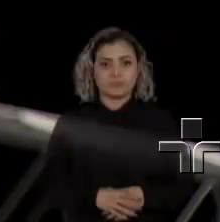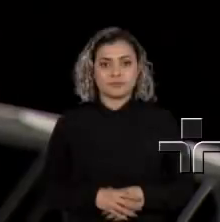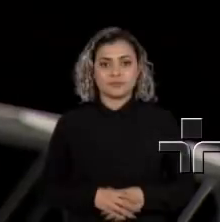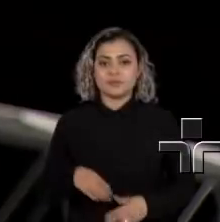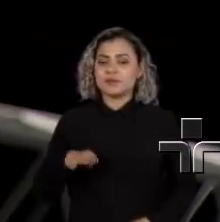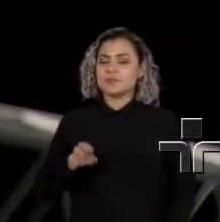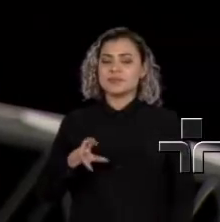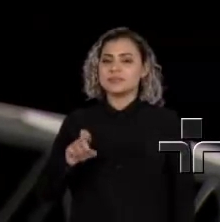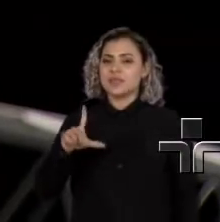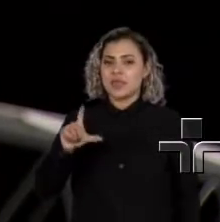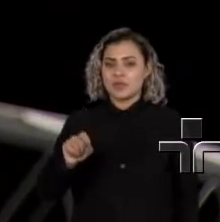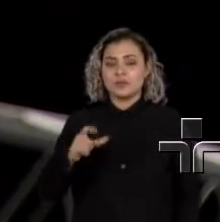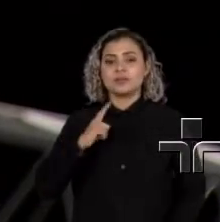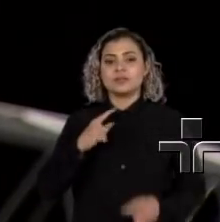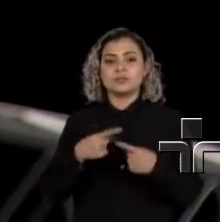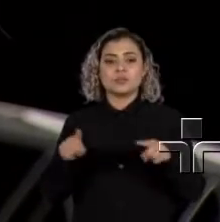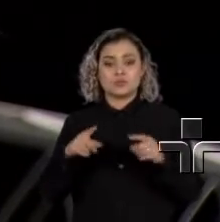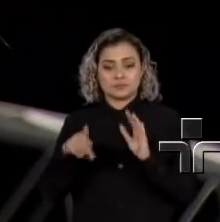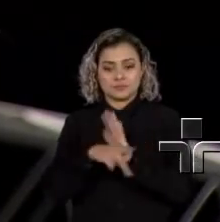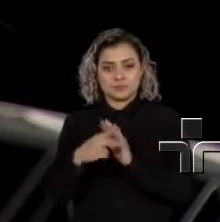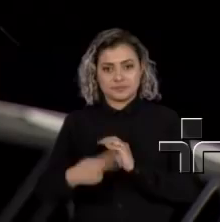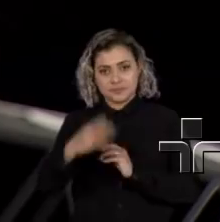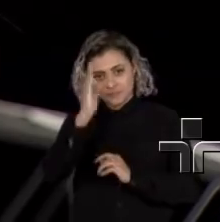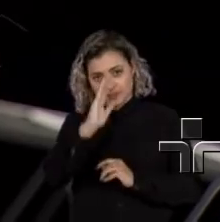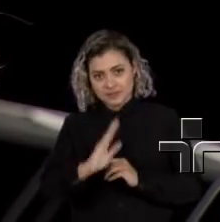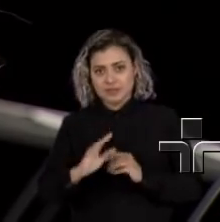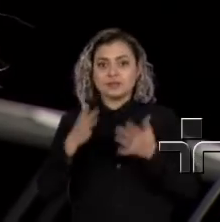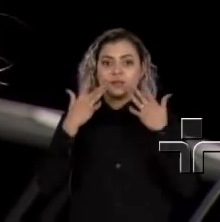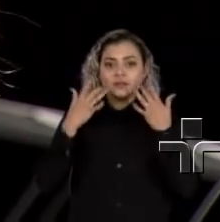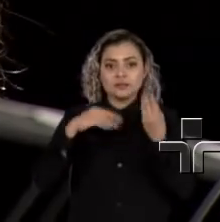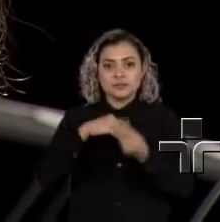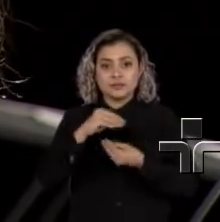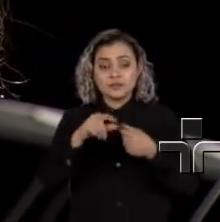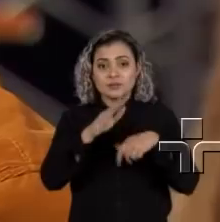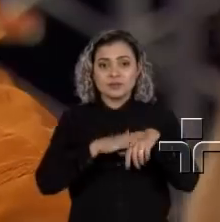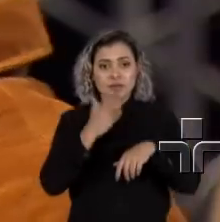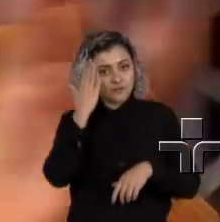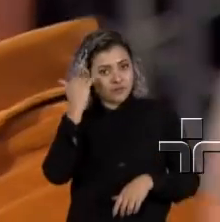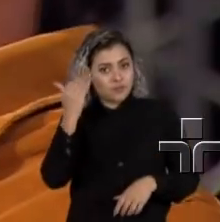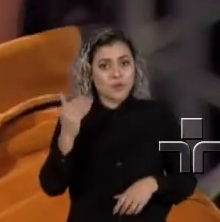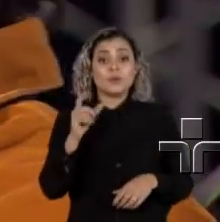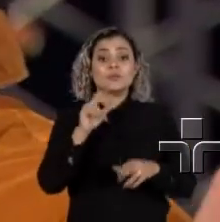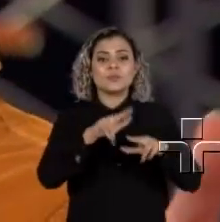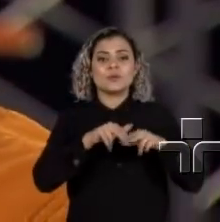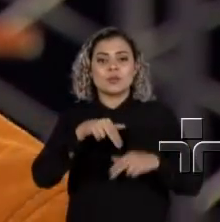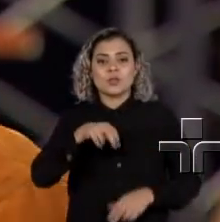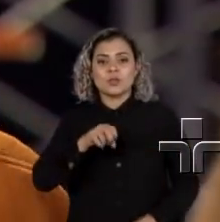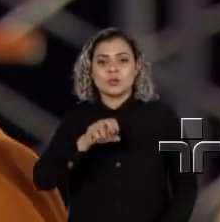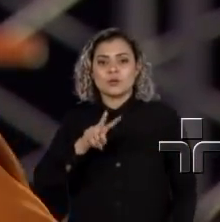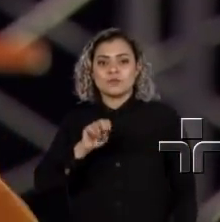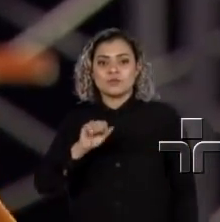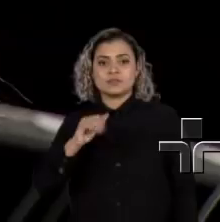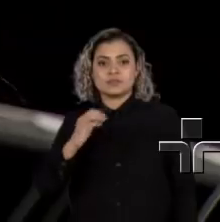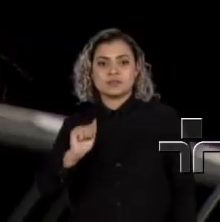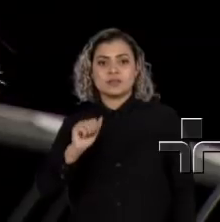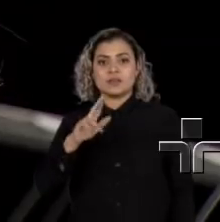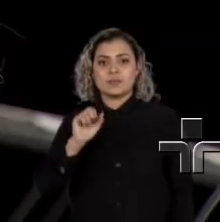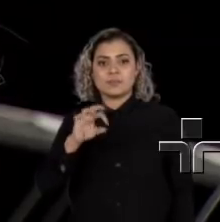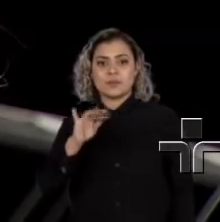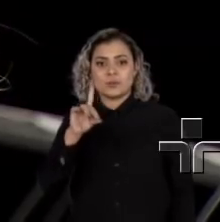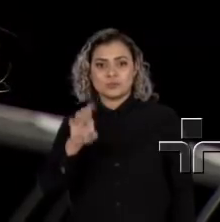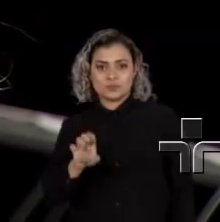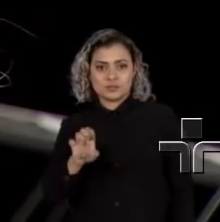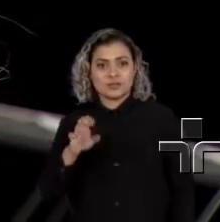Marcelo, depois do musical brasileiro, você ingressou aí nesse mundo Broadway, Noviça Rebelde. Como é que